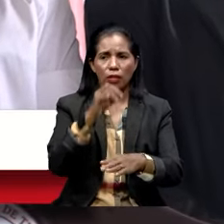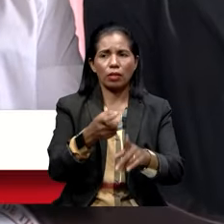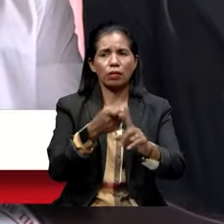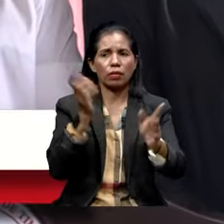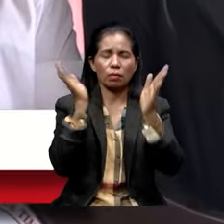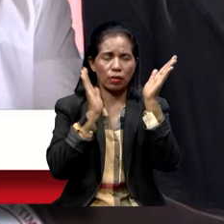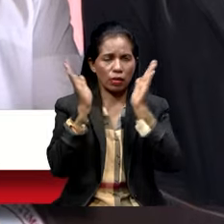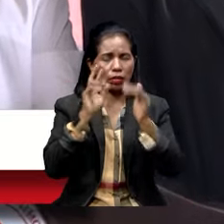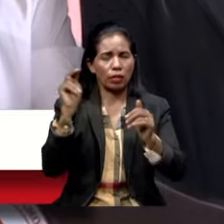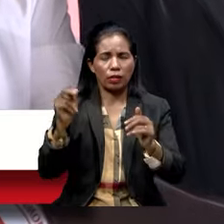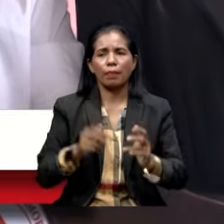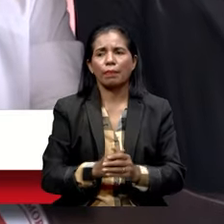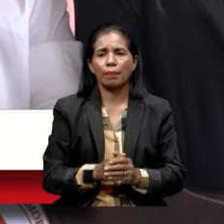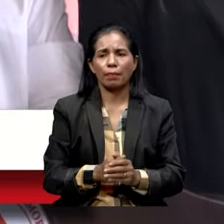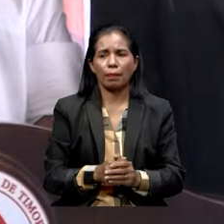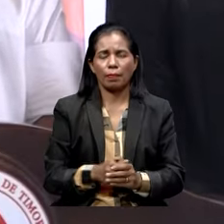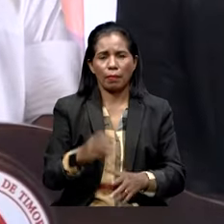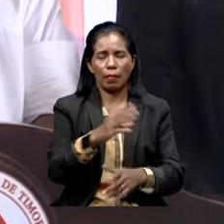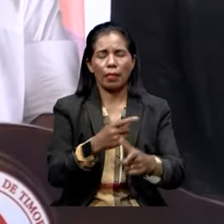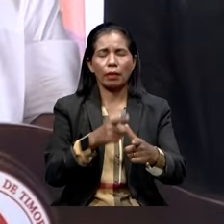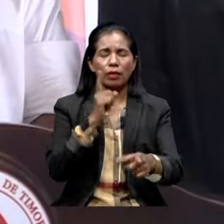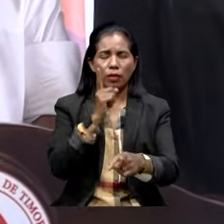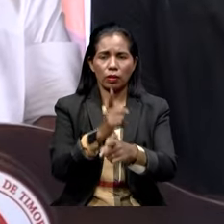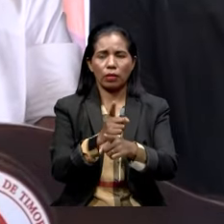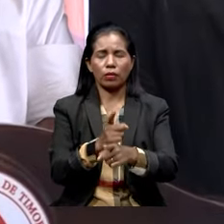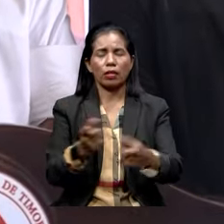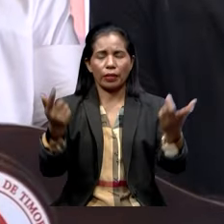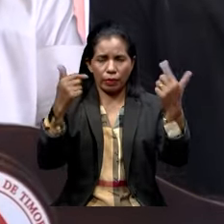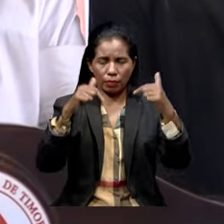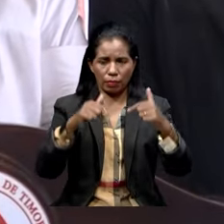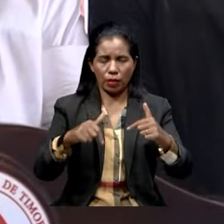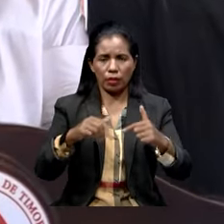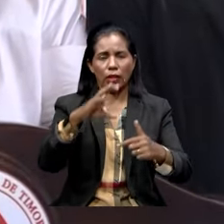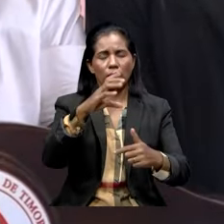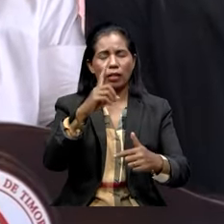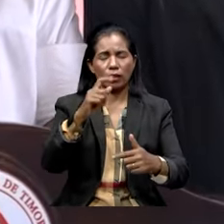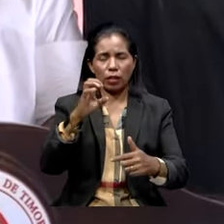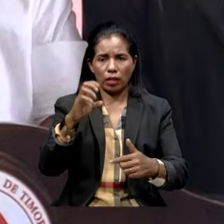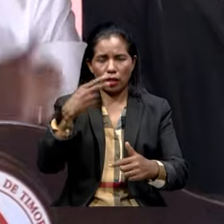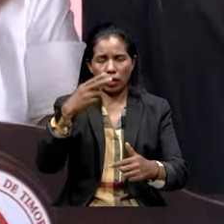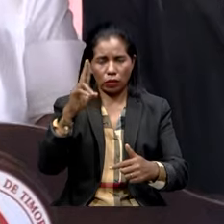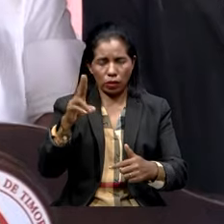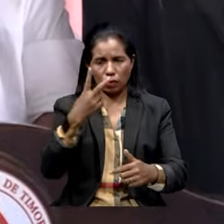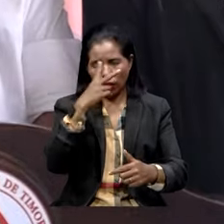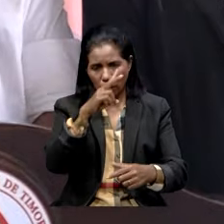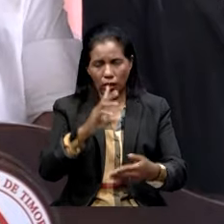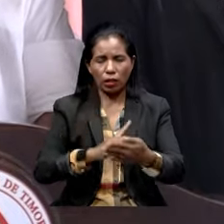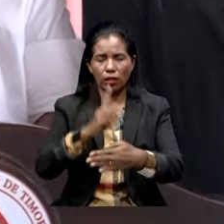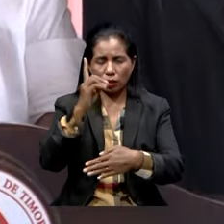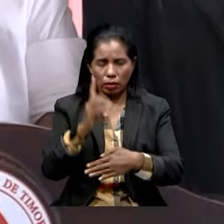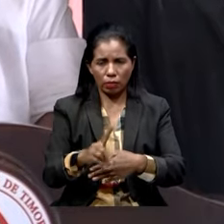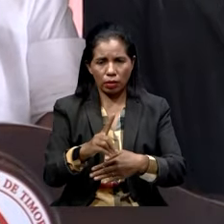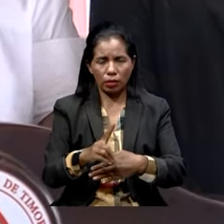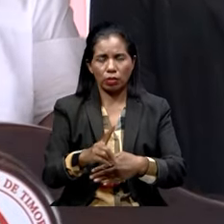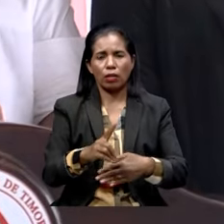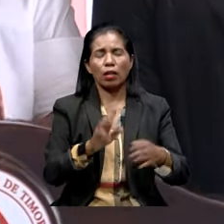né, vemos que lolos mai atumai a Caiteu para atu haré desenvolvimento rural e né, vemos que agora